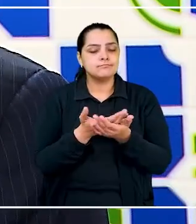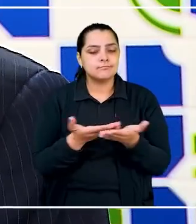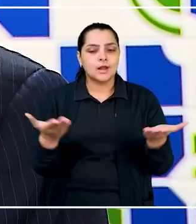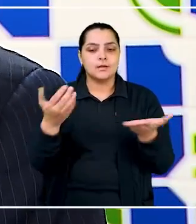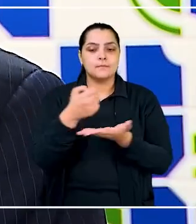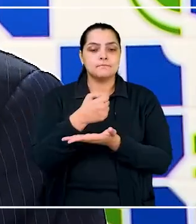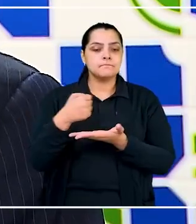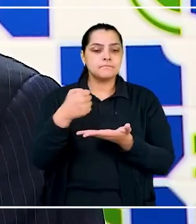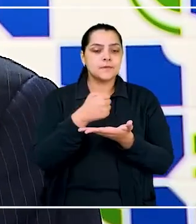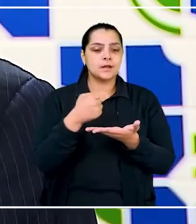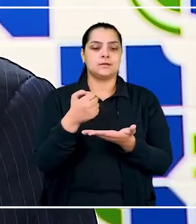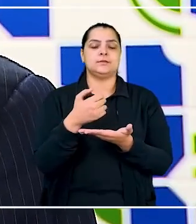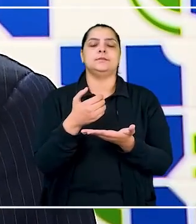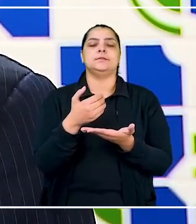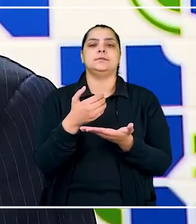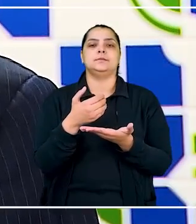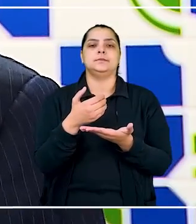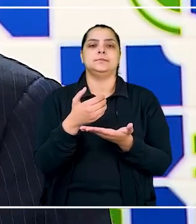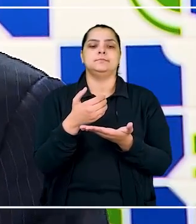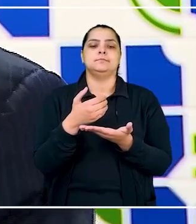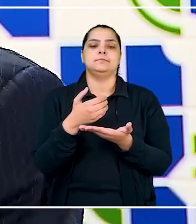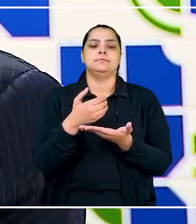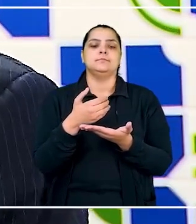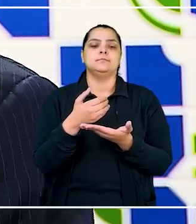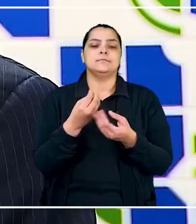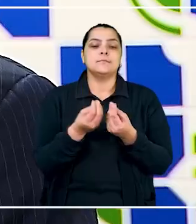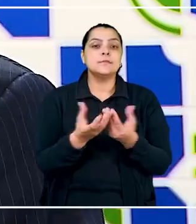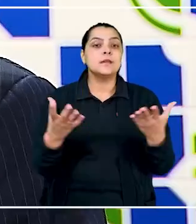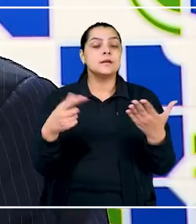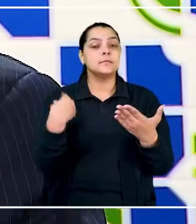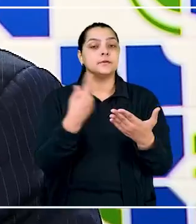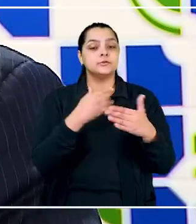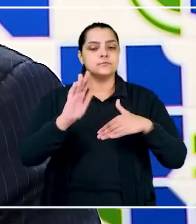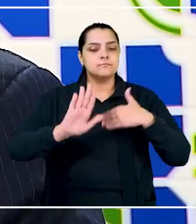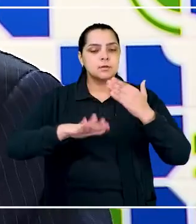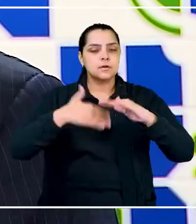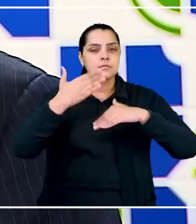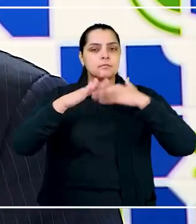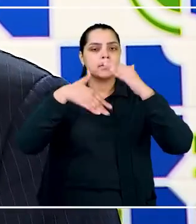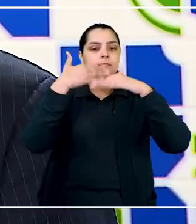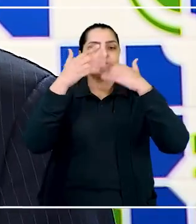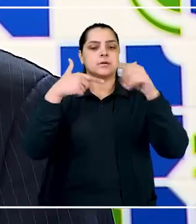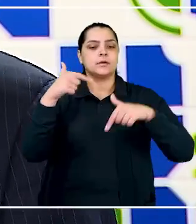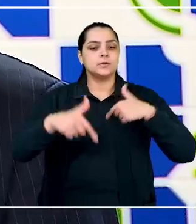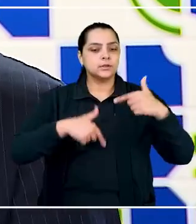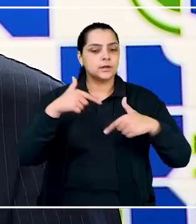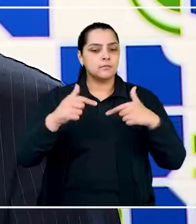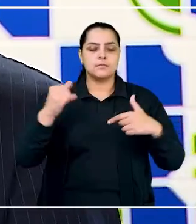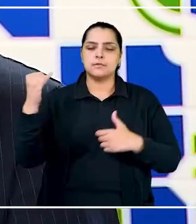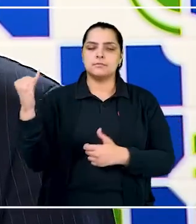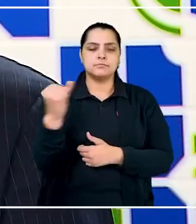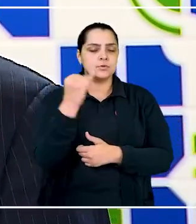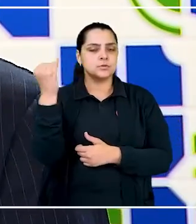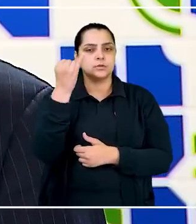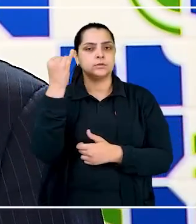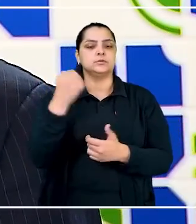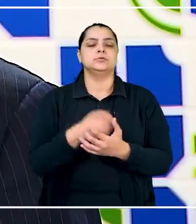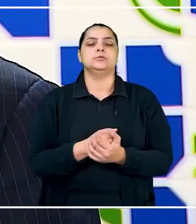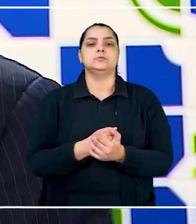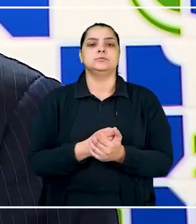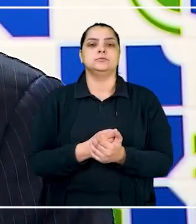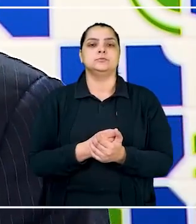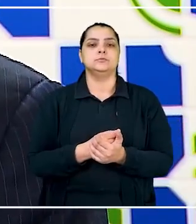uma estrutura de criar uma vocação para que nós possamos desenvolver esse trabalho que é tão